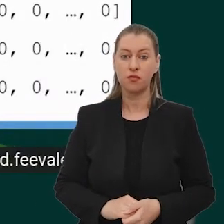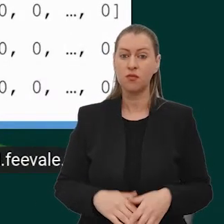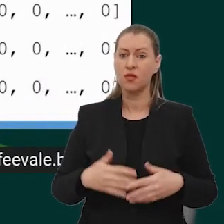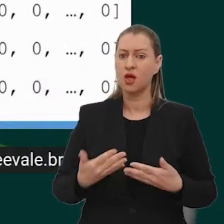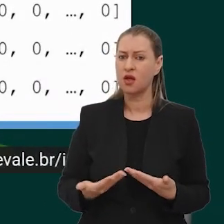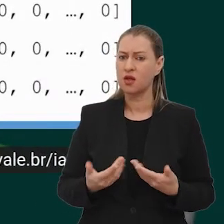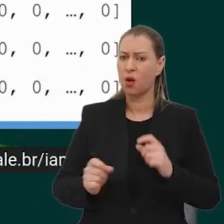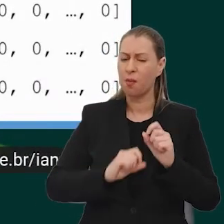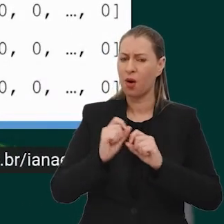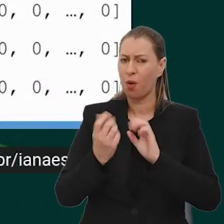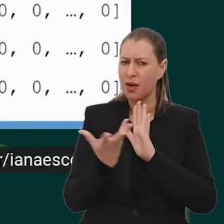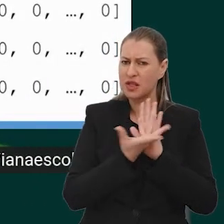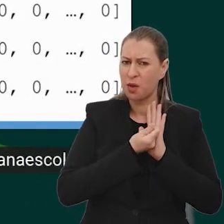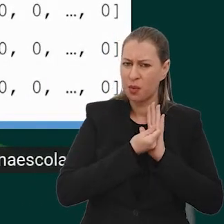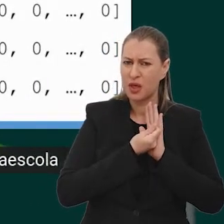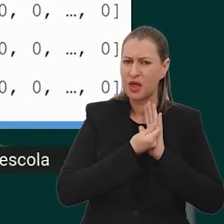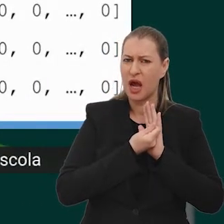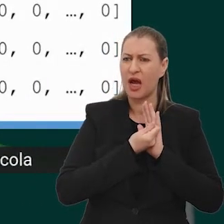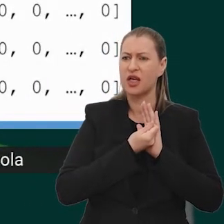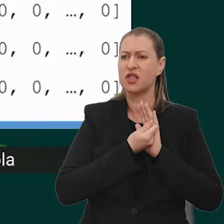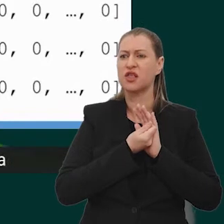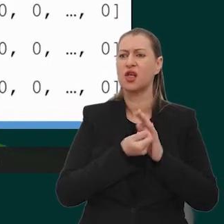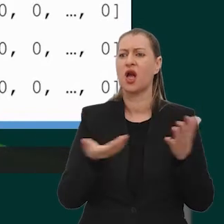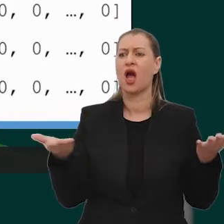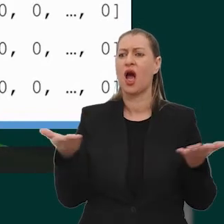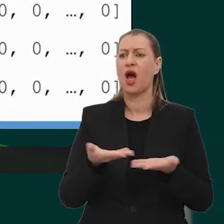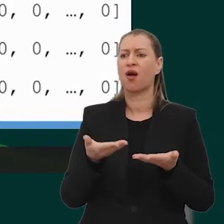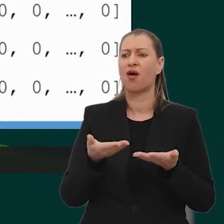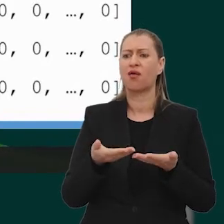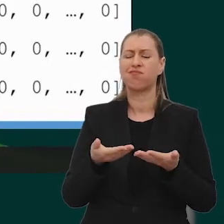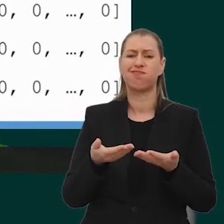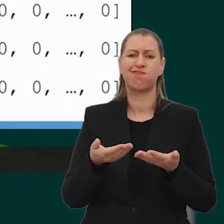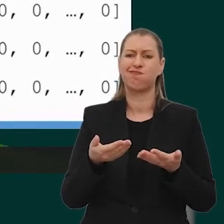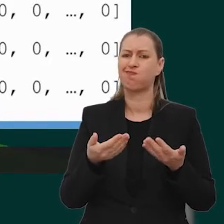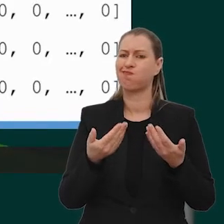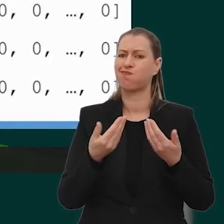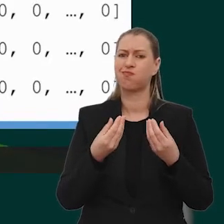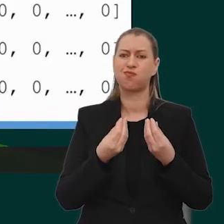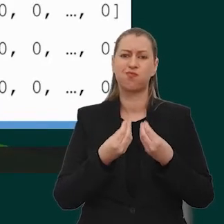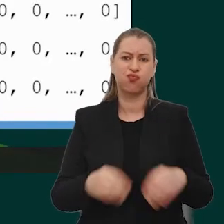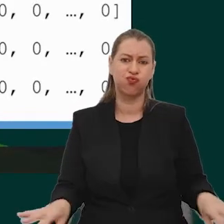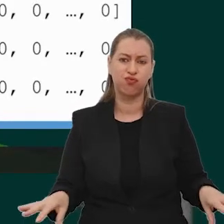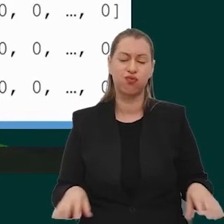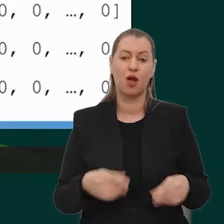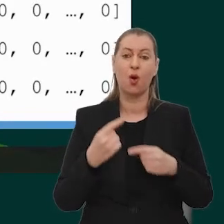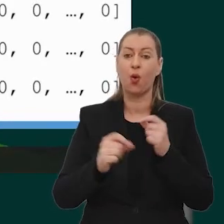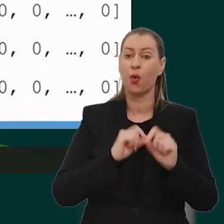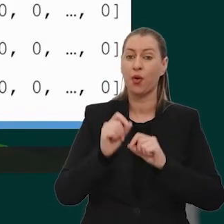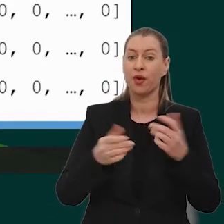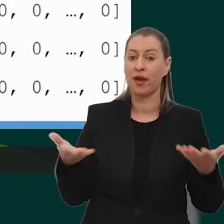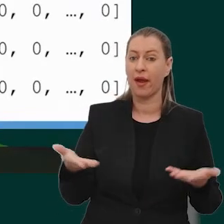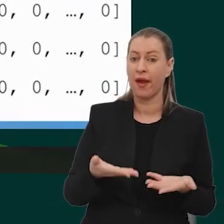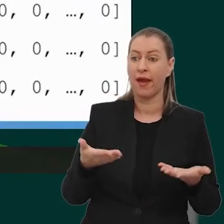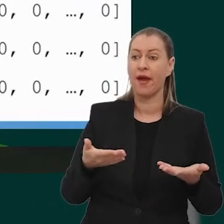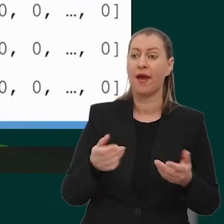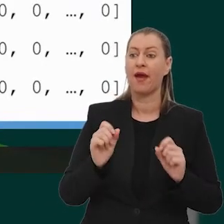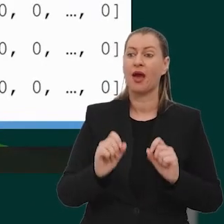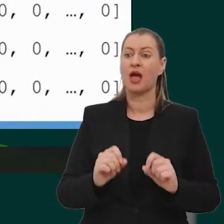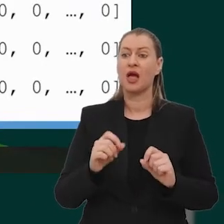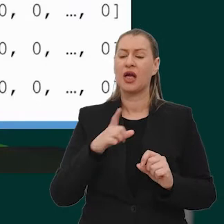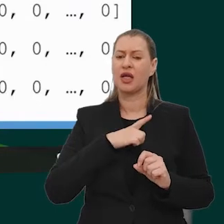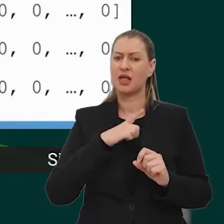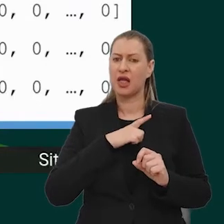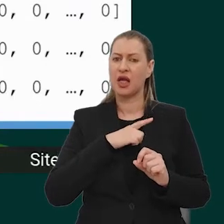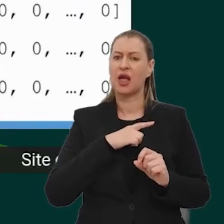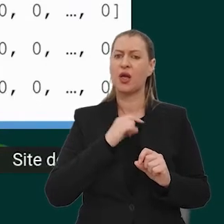Mas essa abordagem de regras, quando caiu por terra, ela resolvia muitas coisas, resolve até então, porque dados padronizados